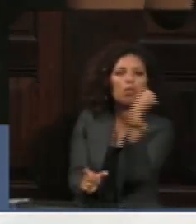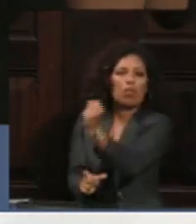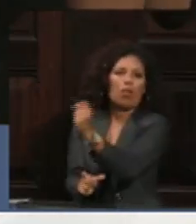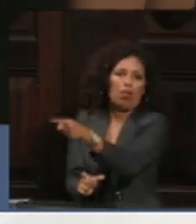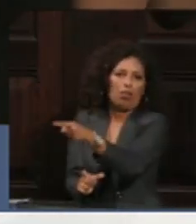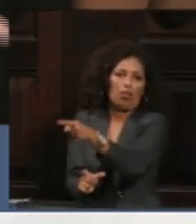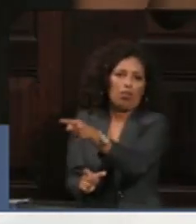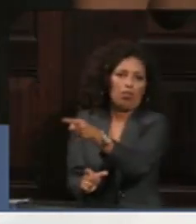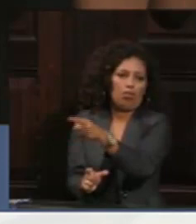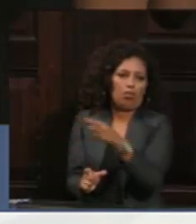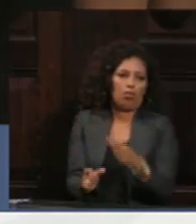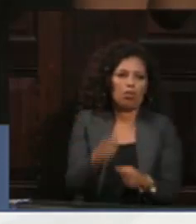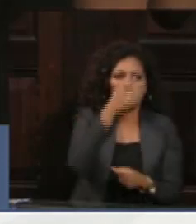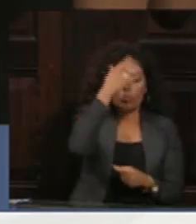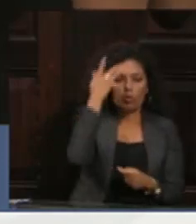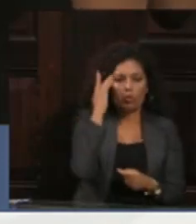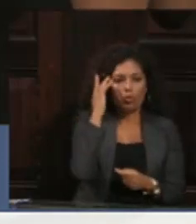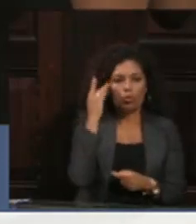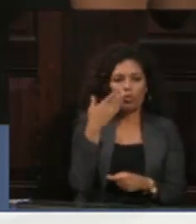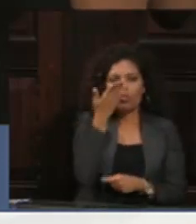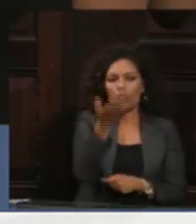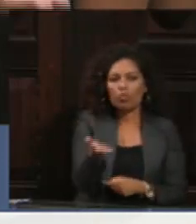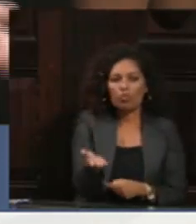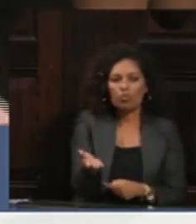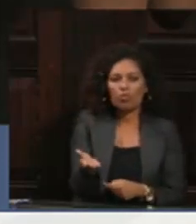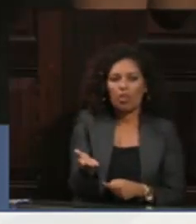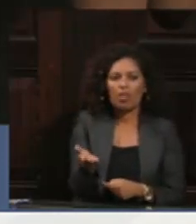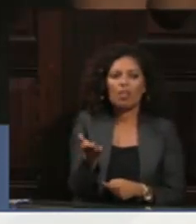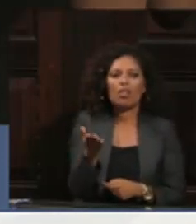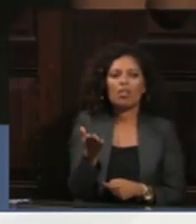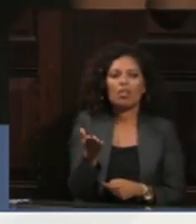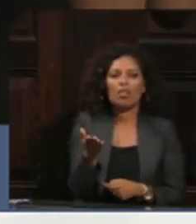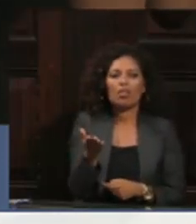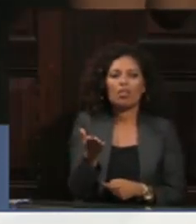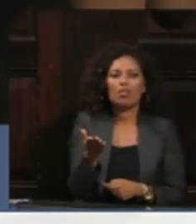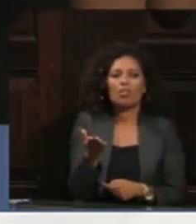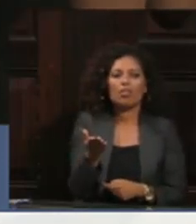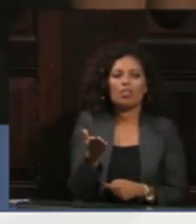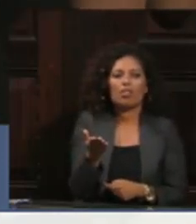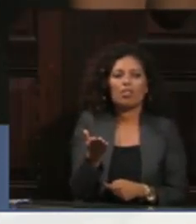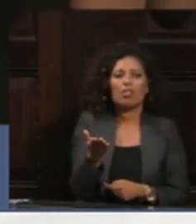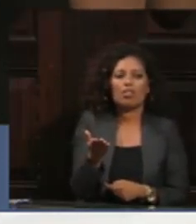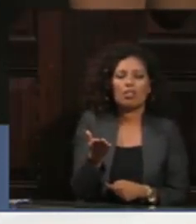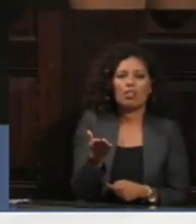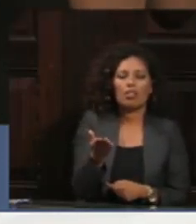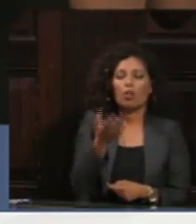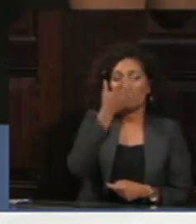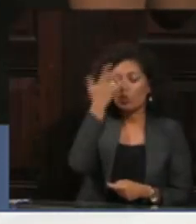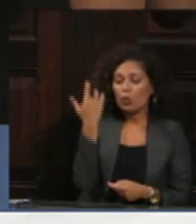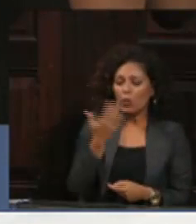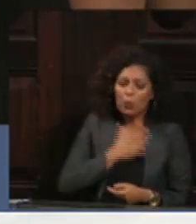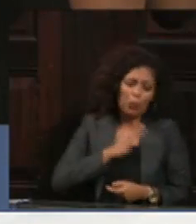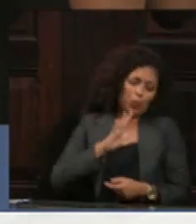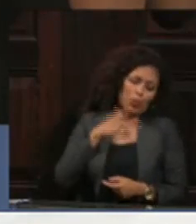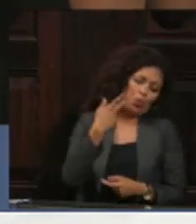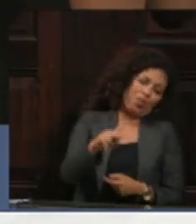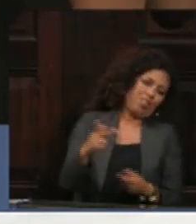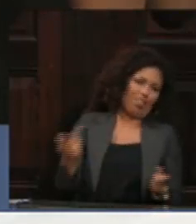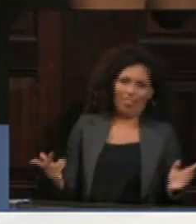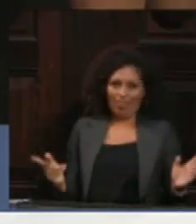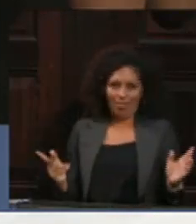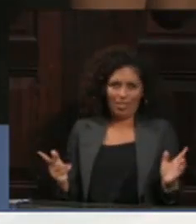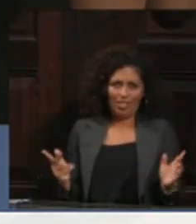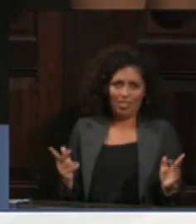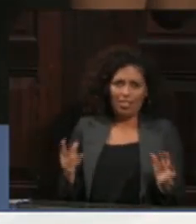que não vá com a cara da Marielle, não planejaria durante 3